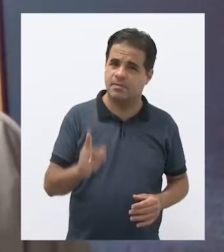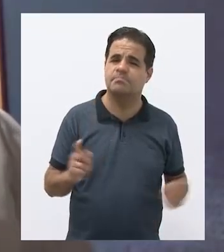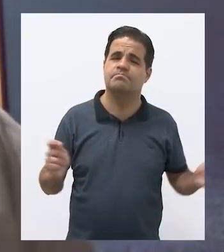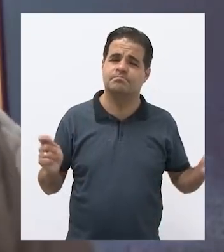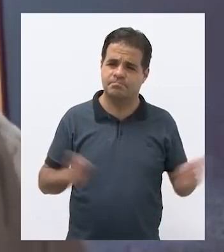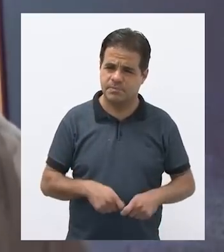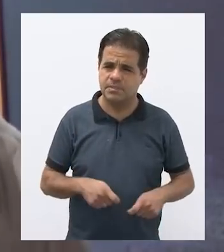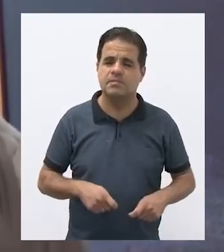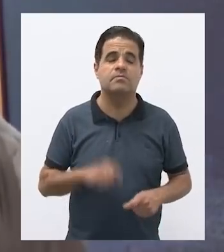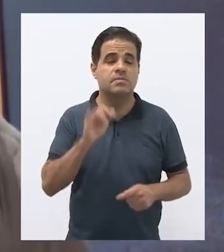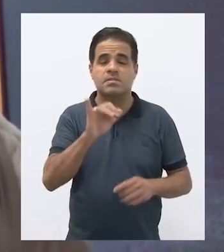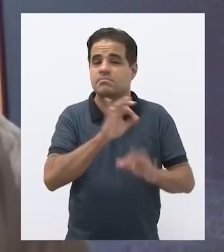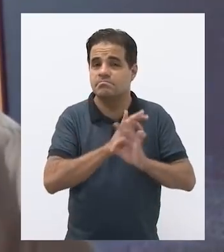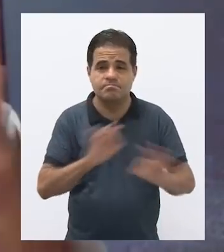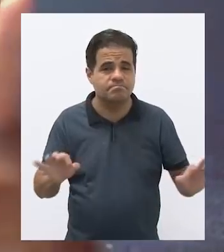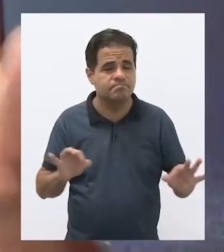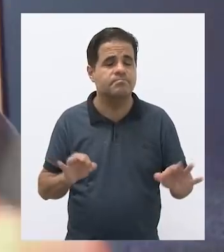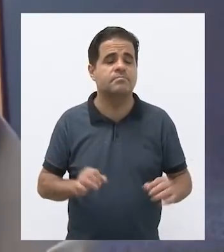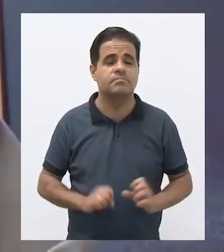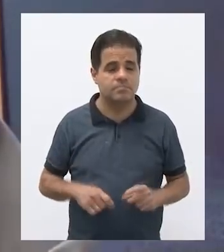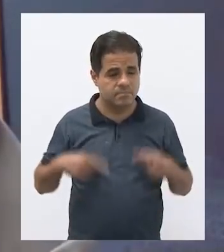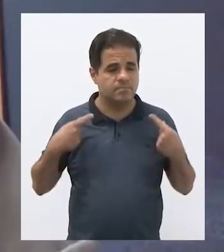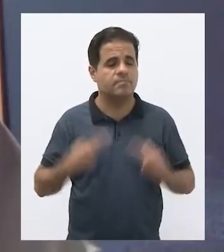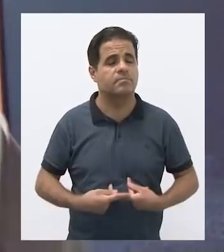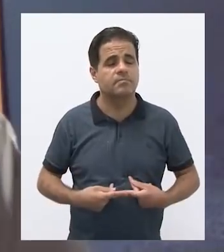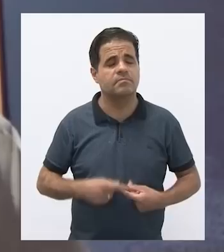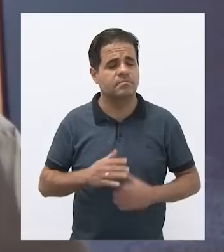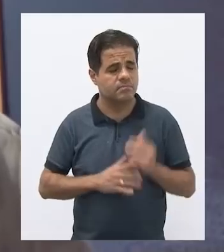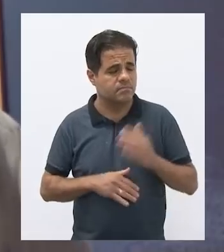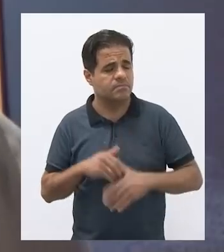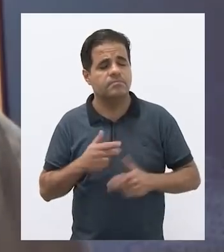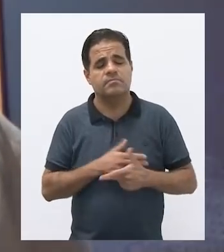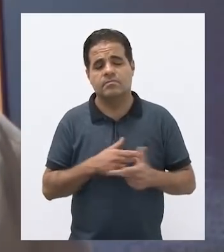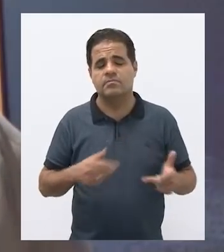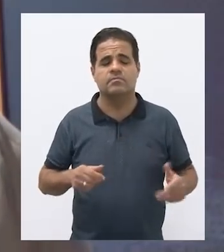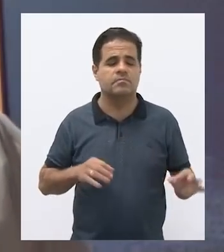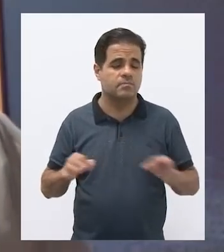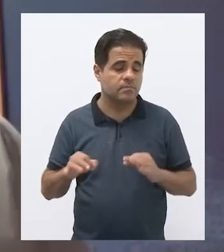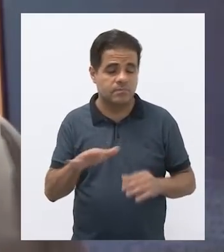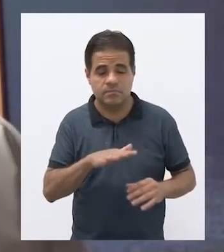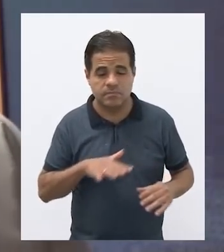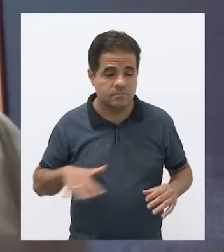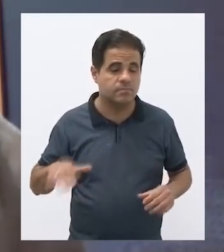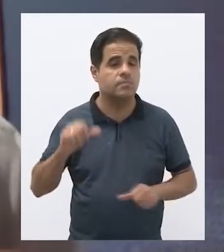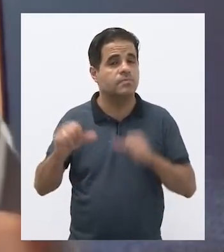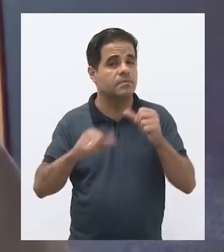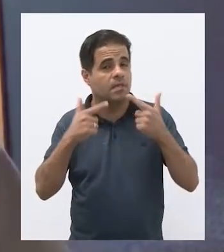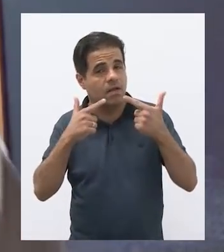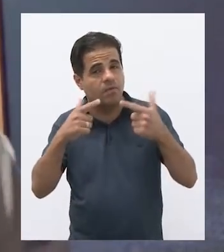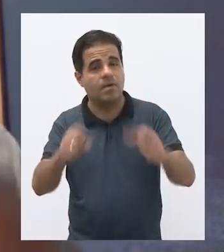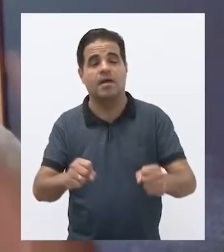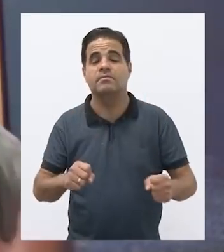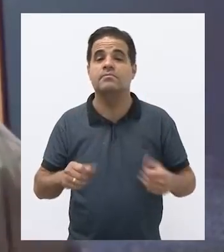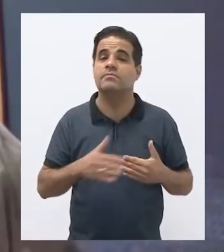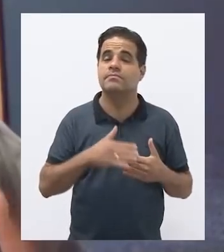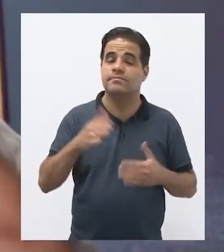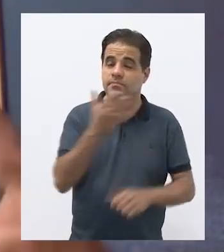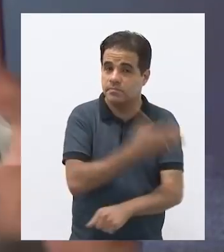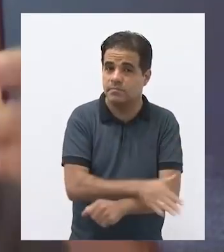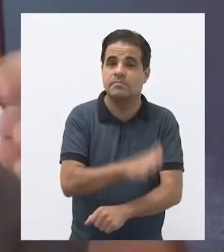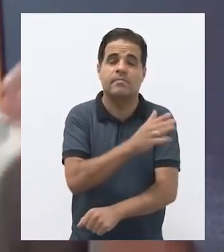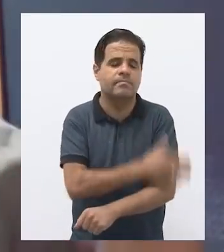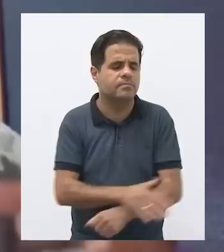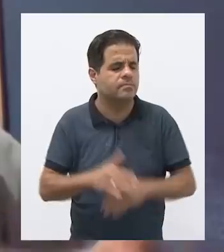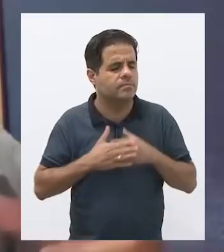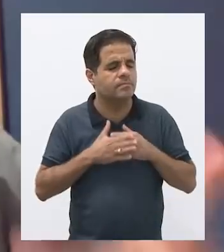feito simplesmente e reconhecendo essas vantagens no plano físico, mudando a linguagem, mudando a comunicação, exercitando